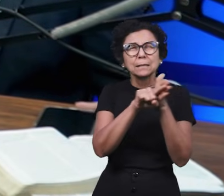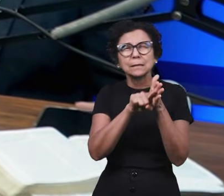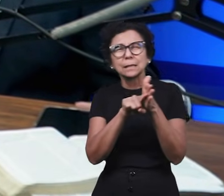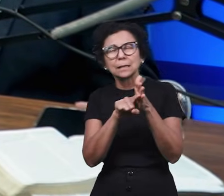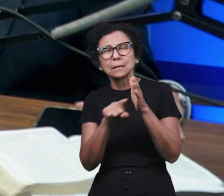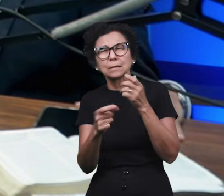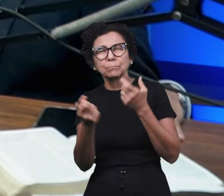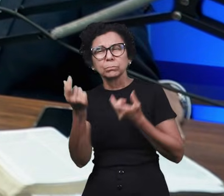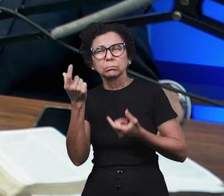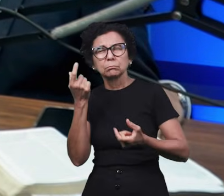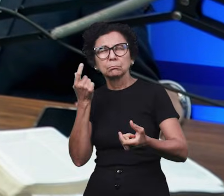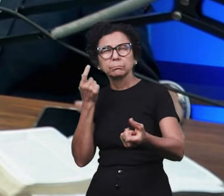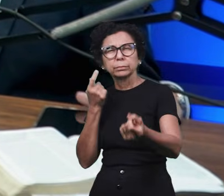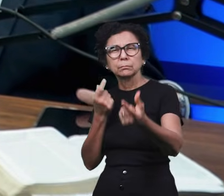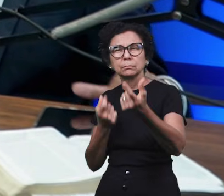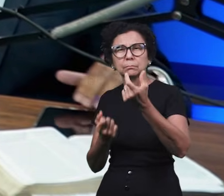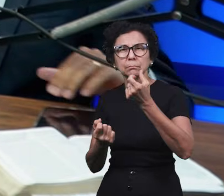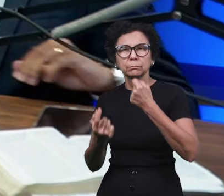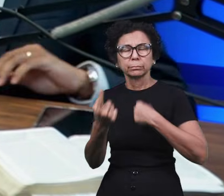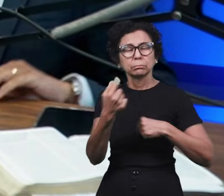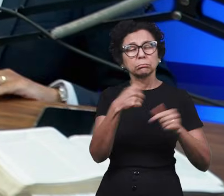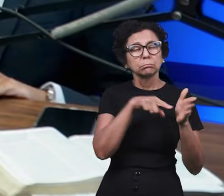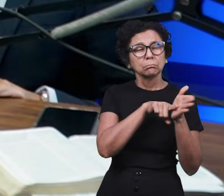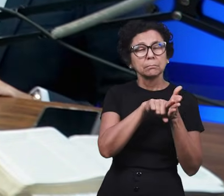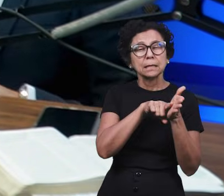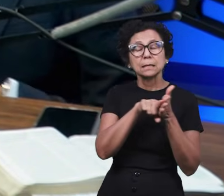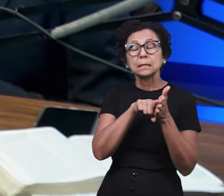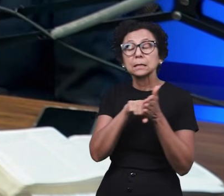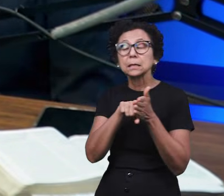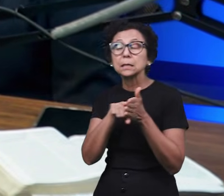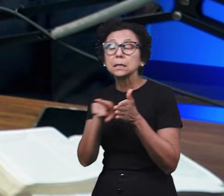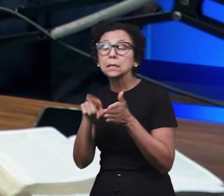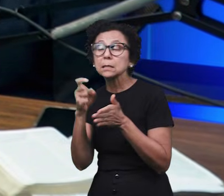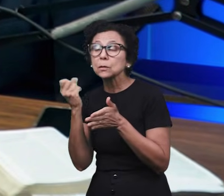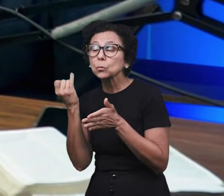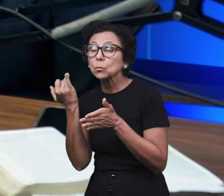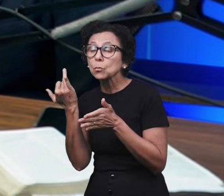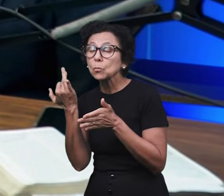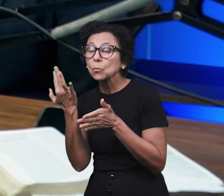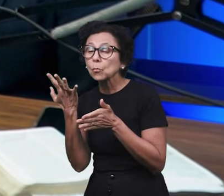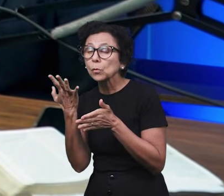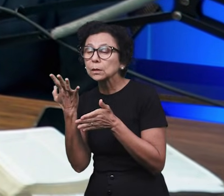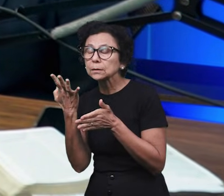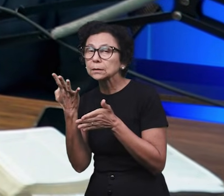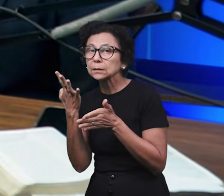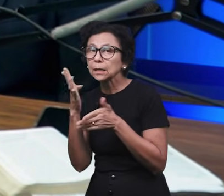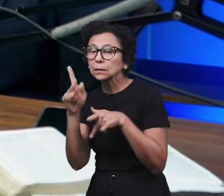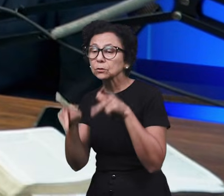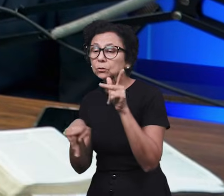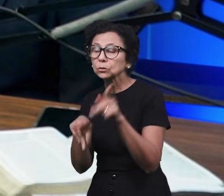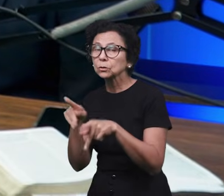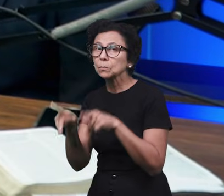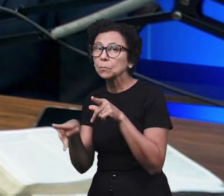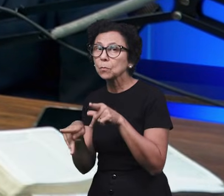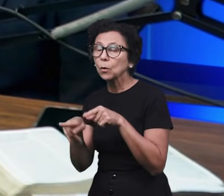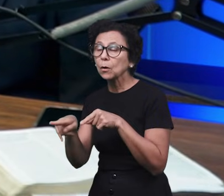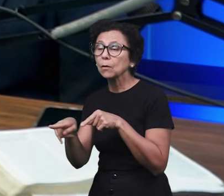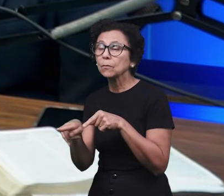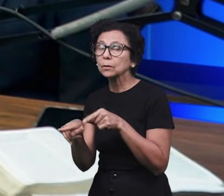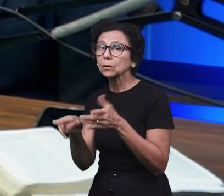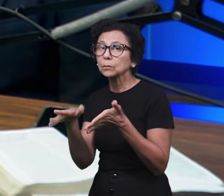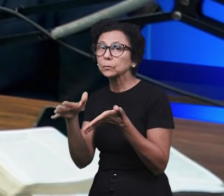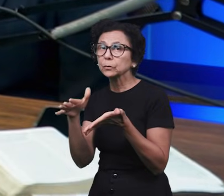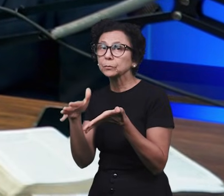tempos, muito corriqueiramente eles realizavam censos para quê? Para se contar a população e saber o quanto que eles poderiam extrair